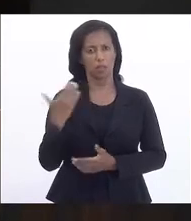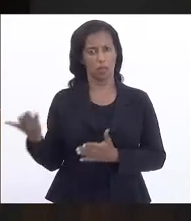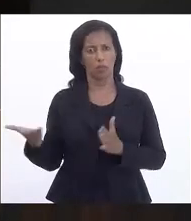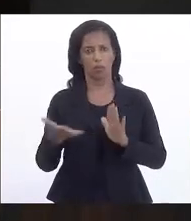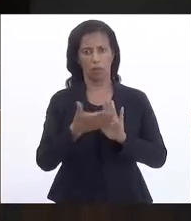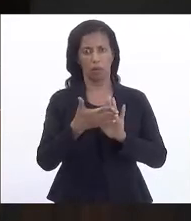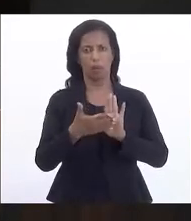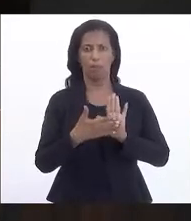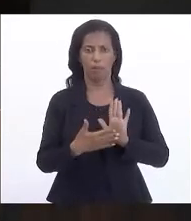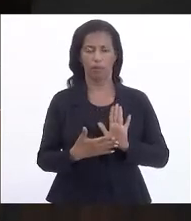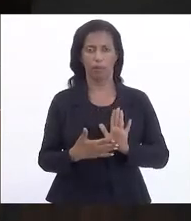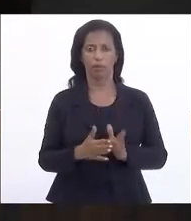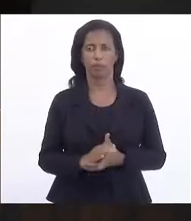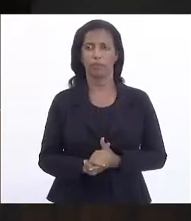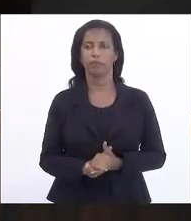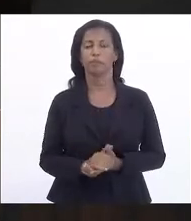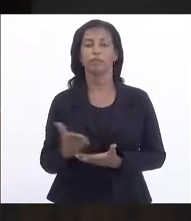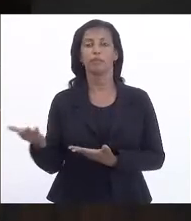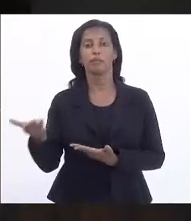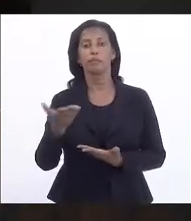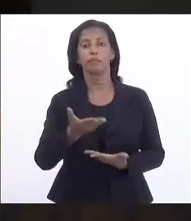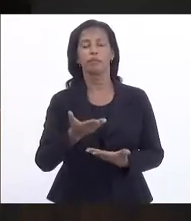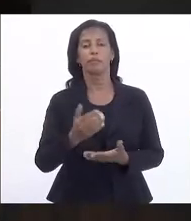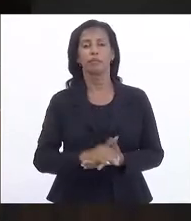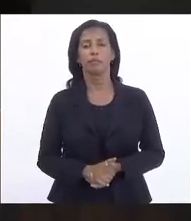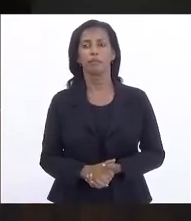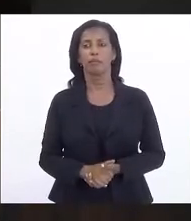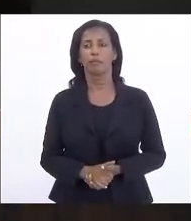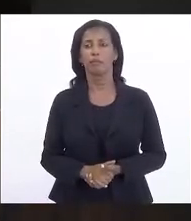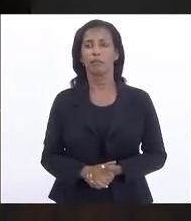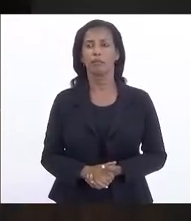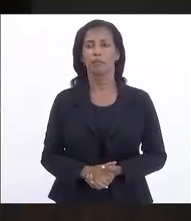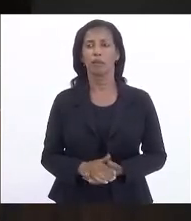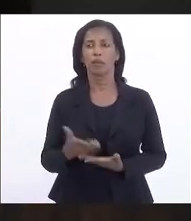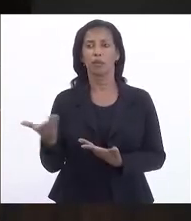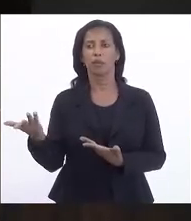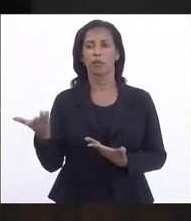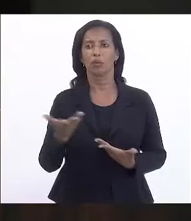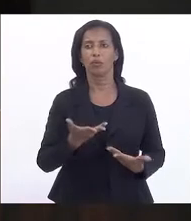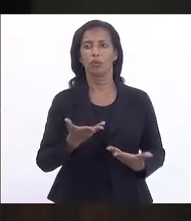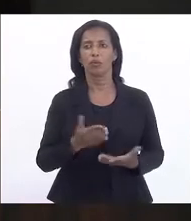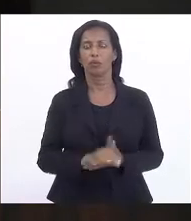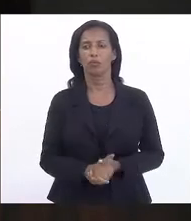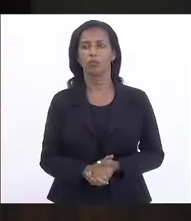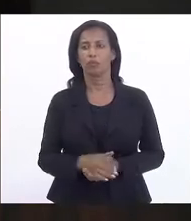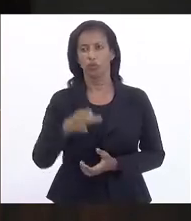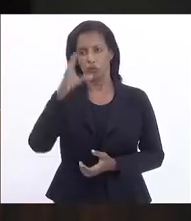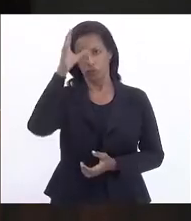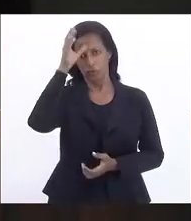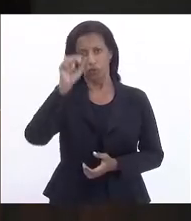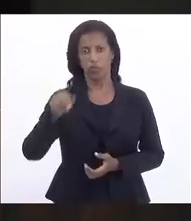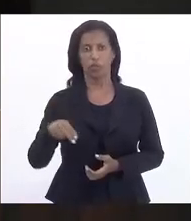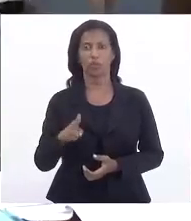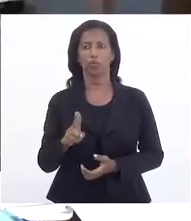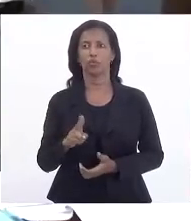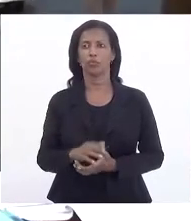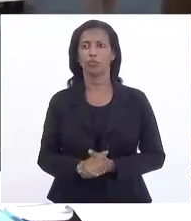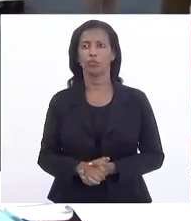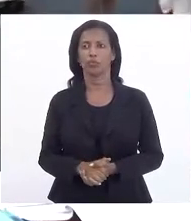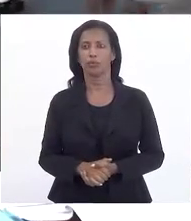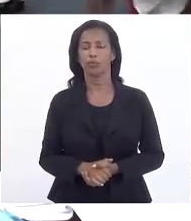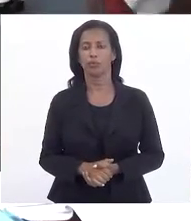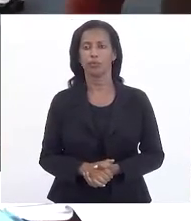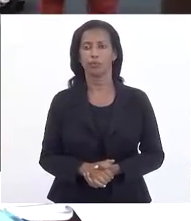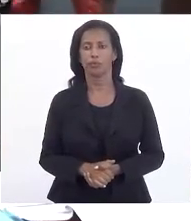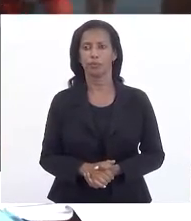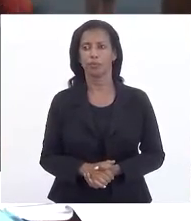pauta tá bom com a palavra deputada Mônica e convido a deputada Tia Ju presidente eu vou